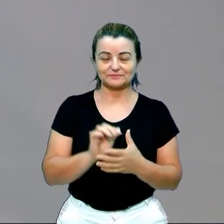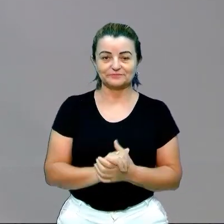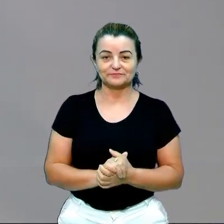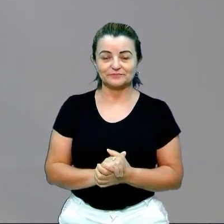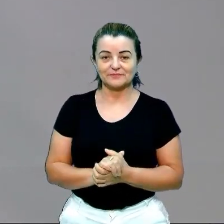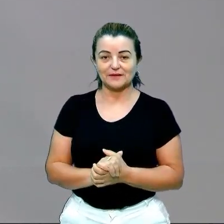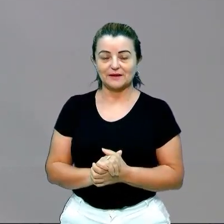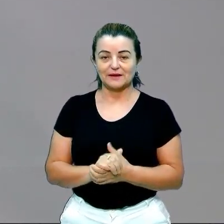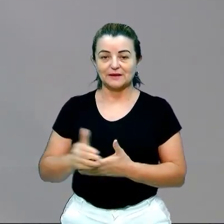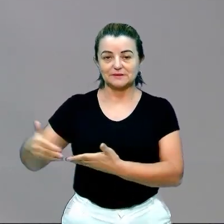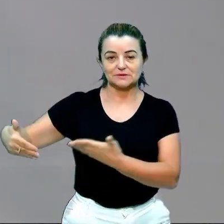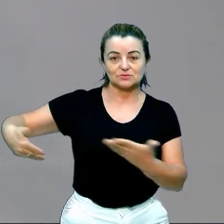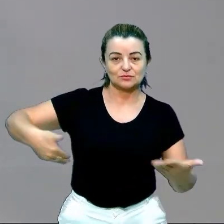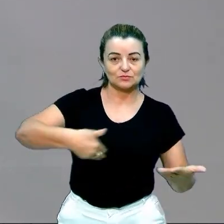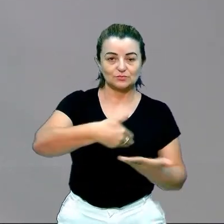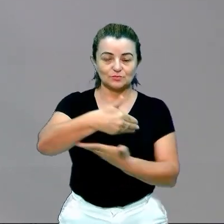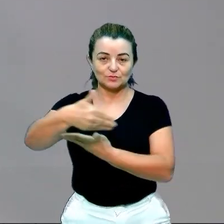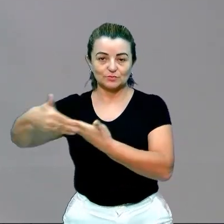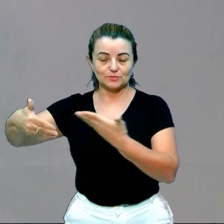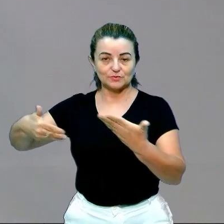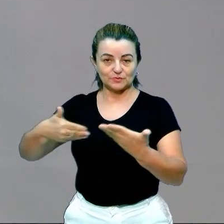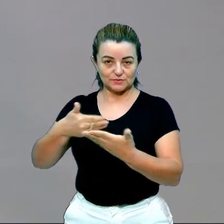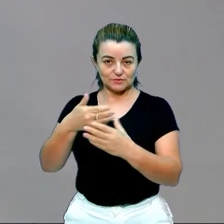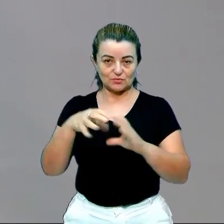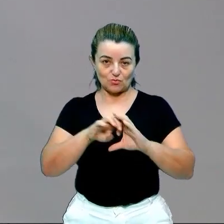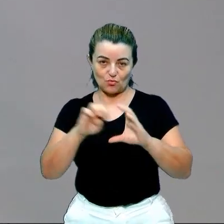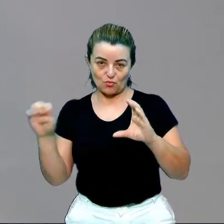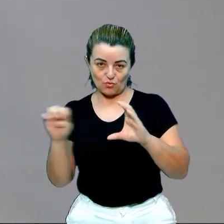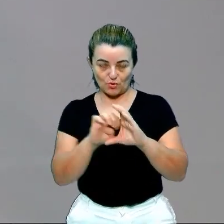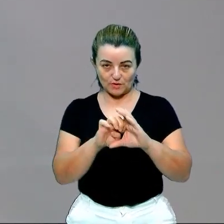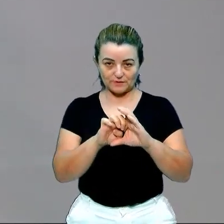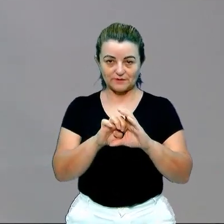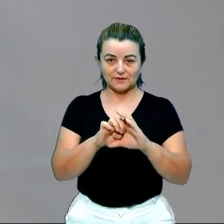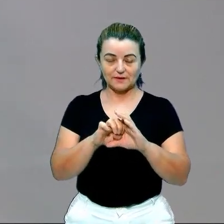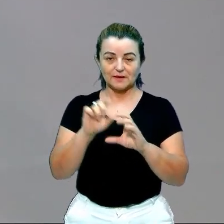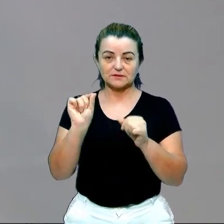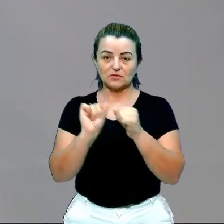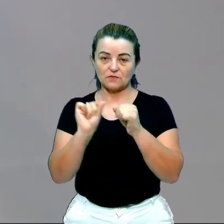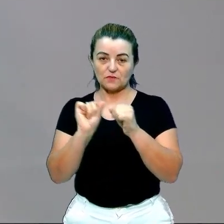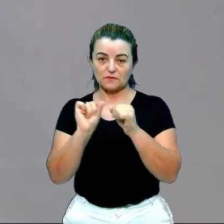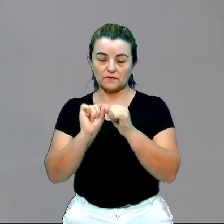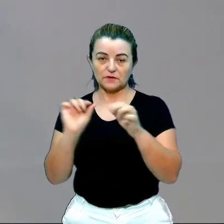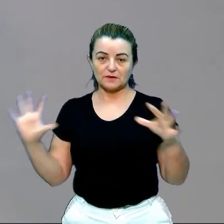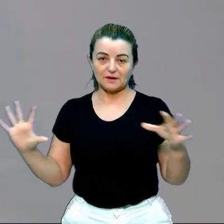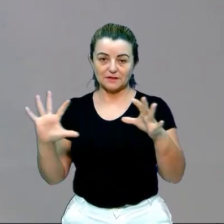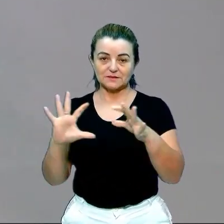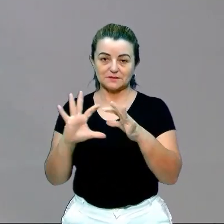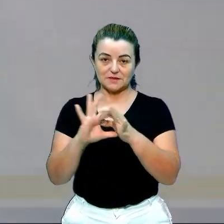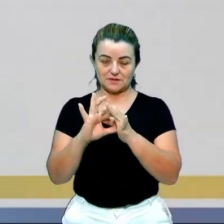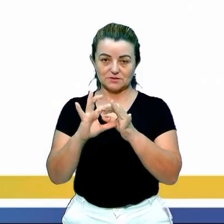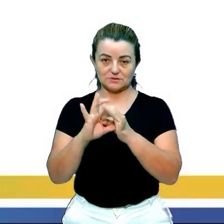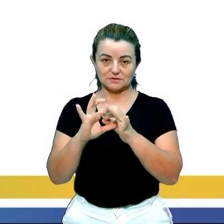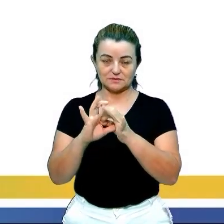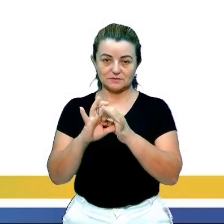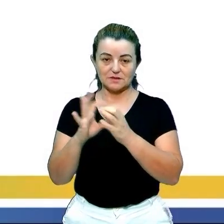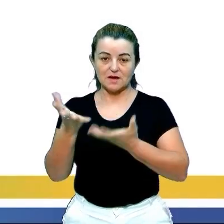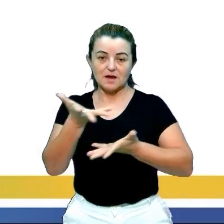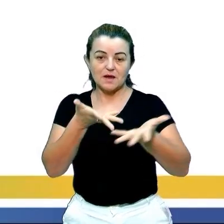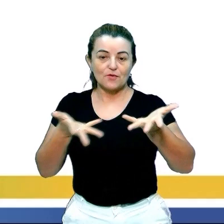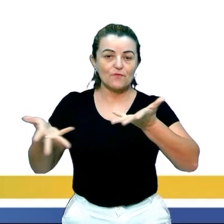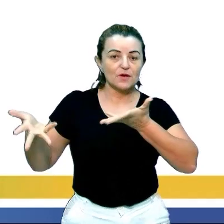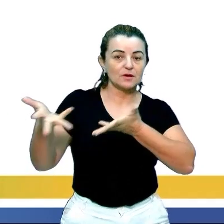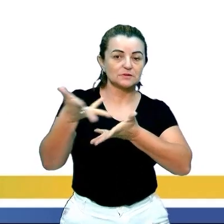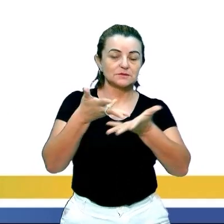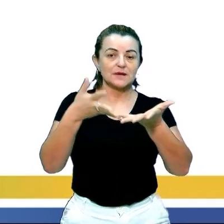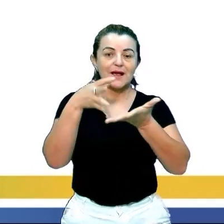E nesse compartilhamento, nessa perda ou no ganho, é que são formadas essas ligações, tá? E isso envolve, então,